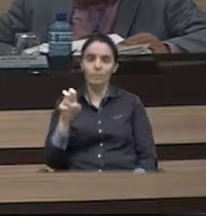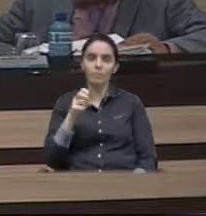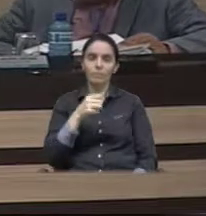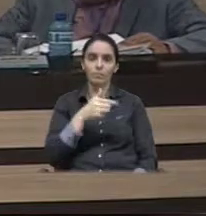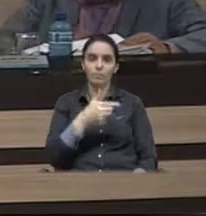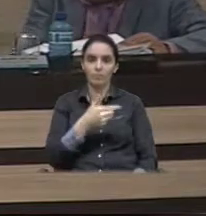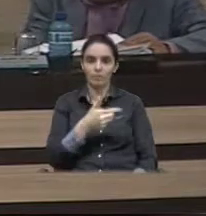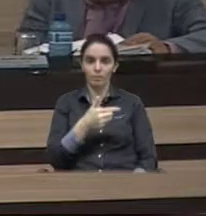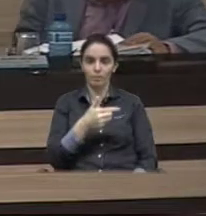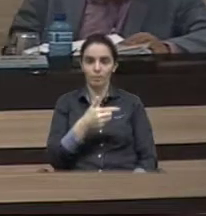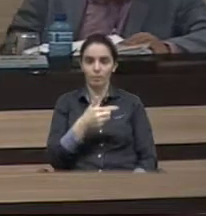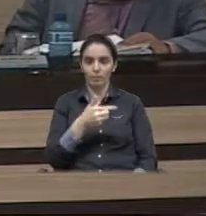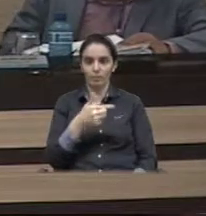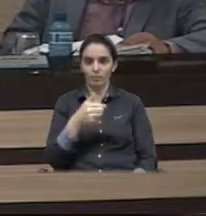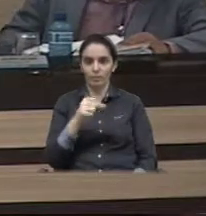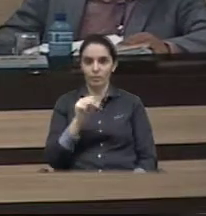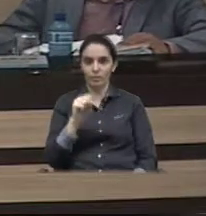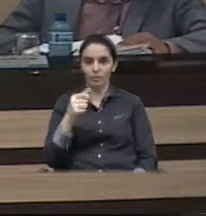2.825/17,